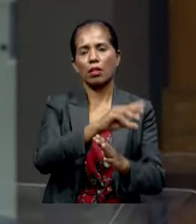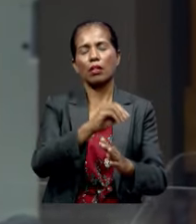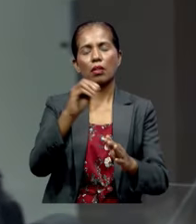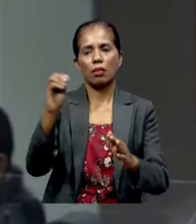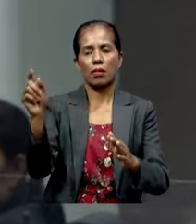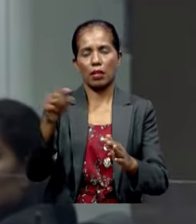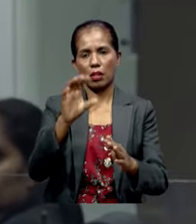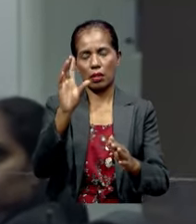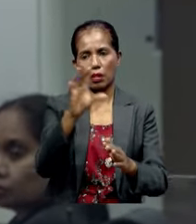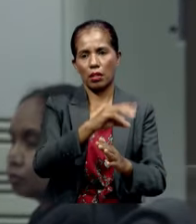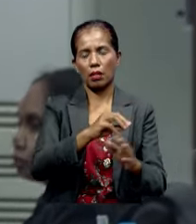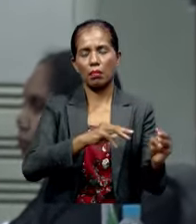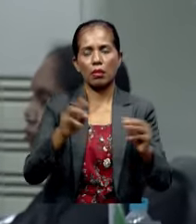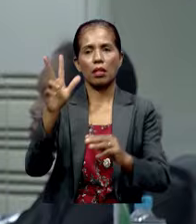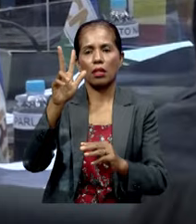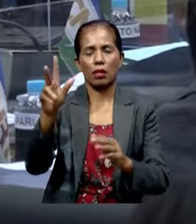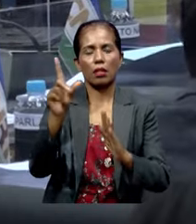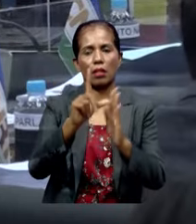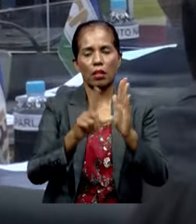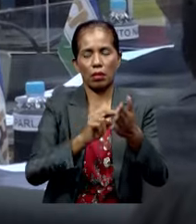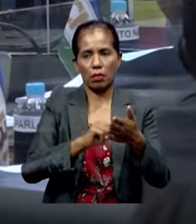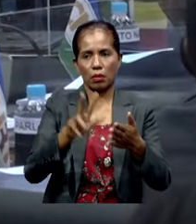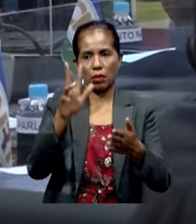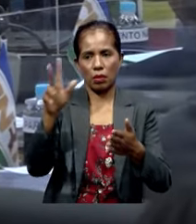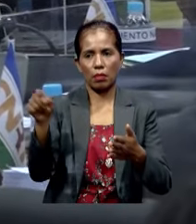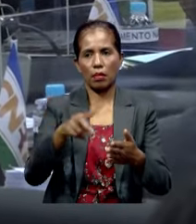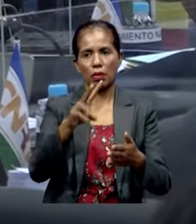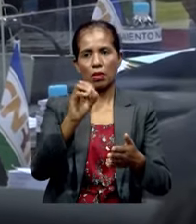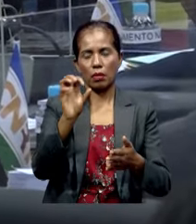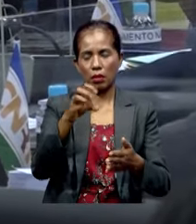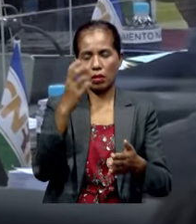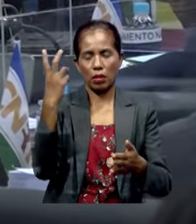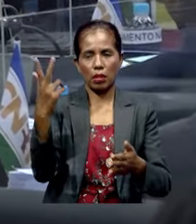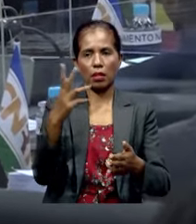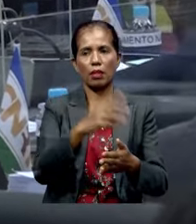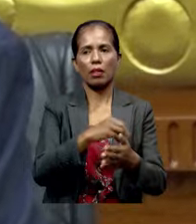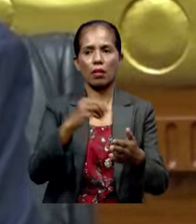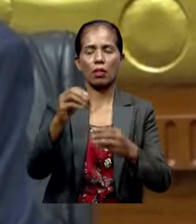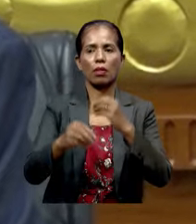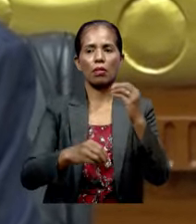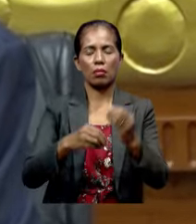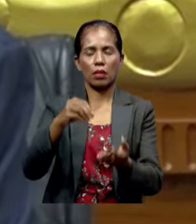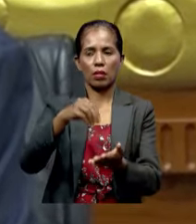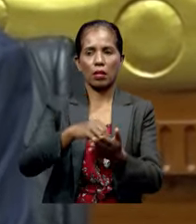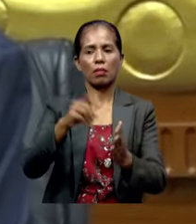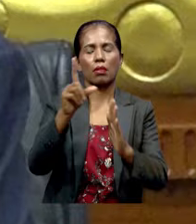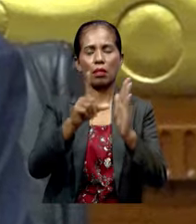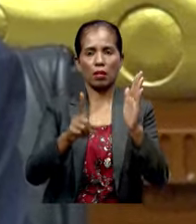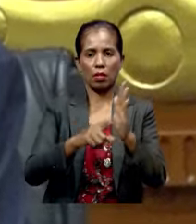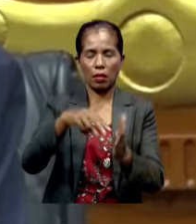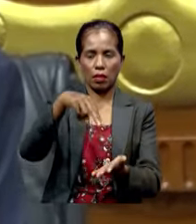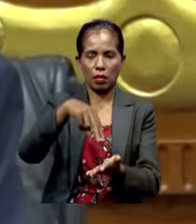un, no altera sang da toluk, le numero toluk bara ring rosa un resinghat, sanur resin valu junyu, kona ba kria sang uraiwa no